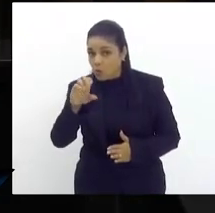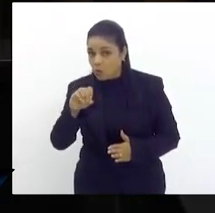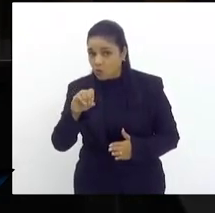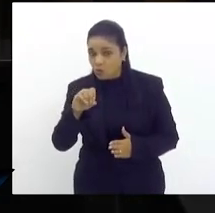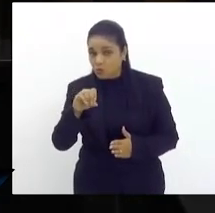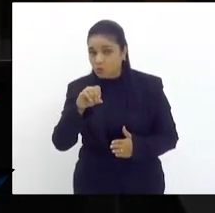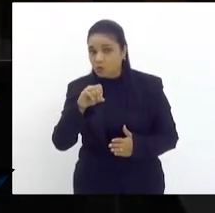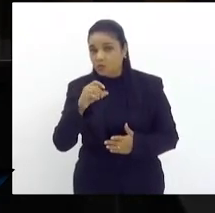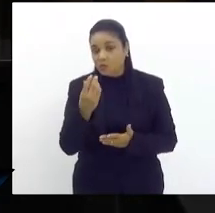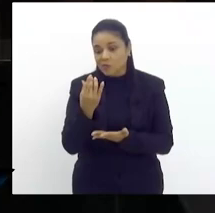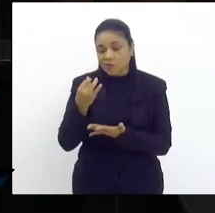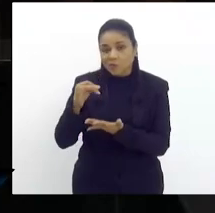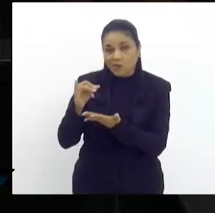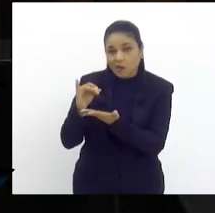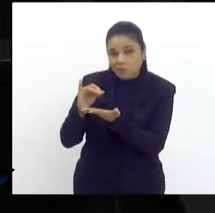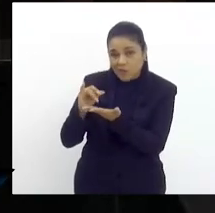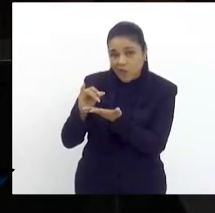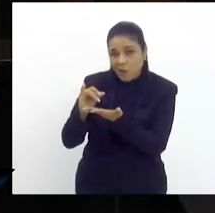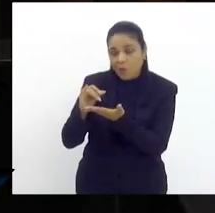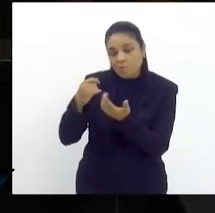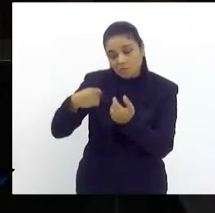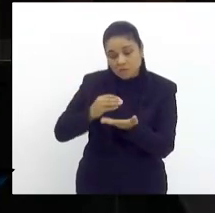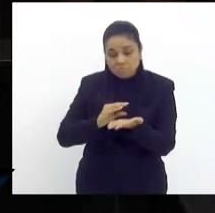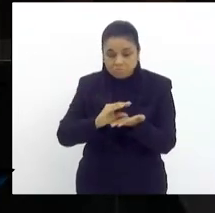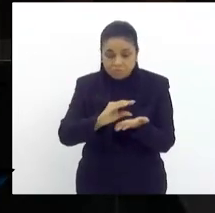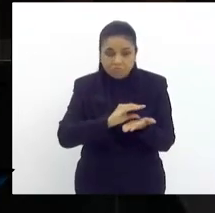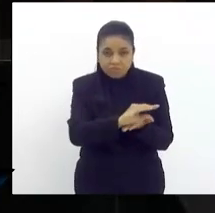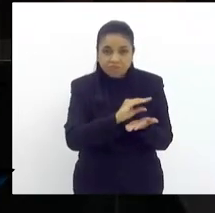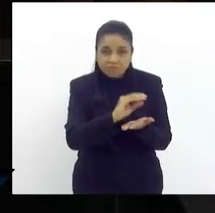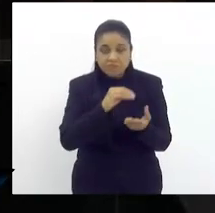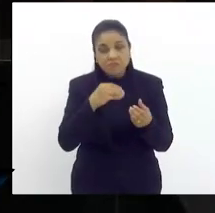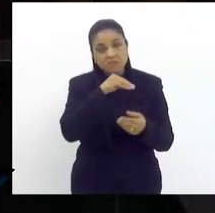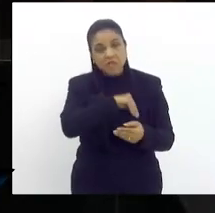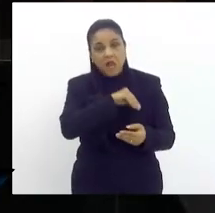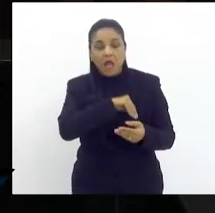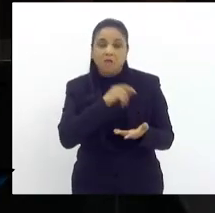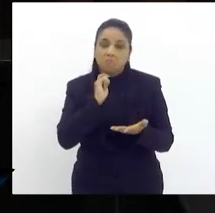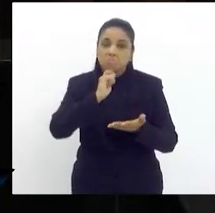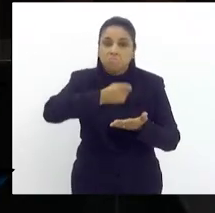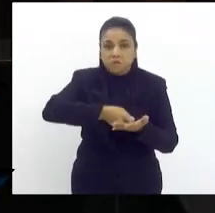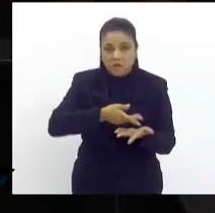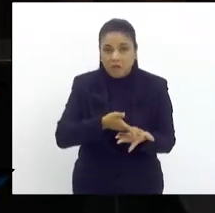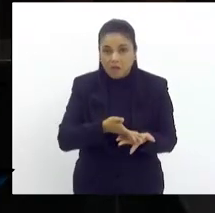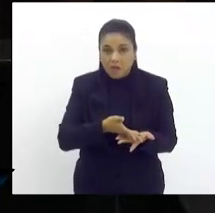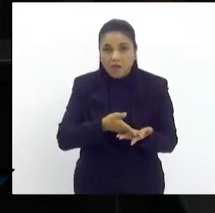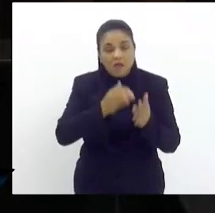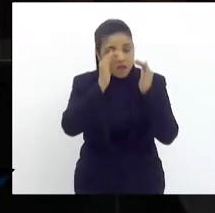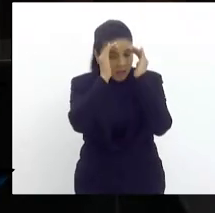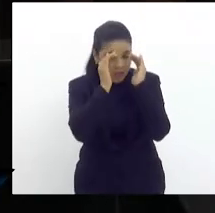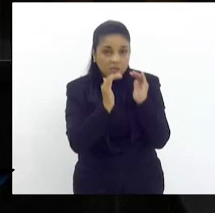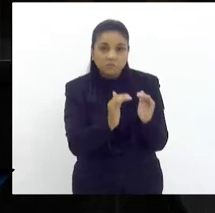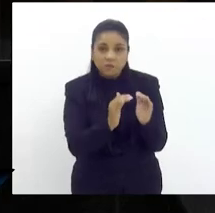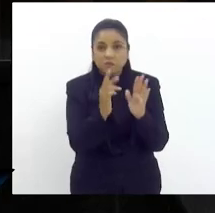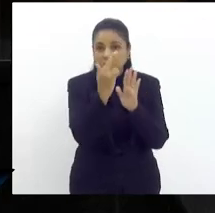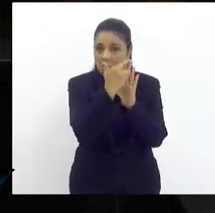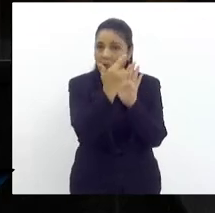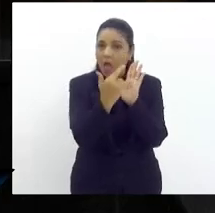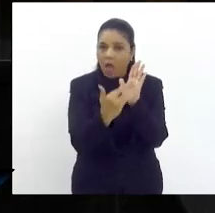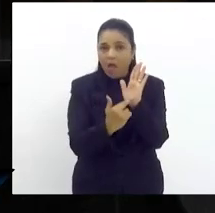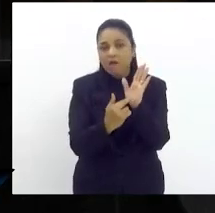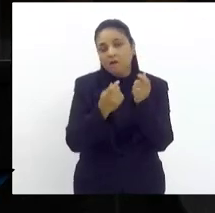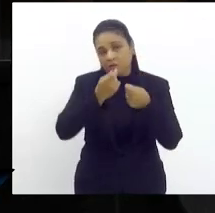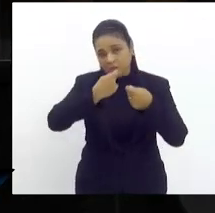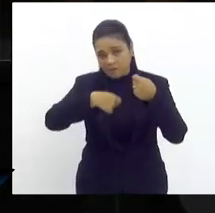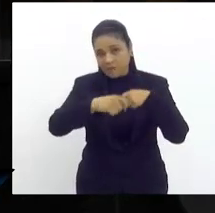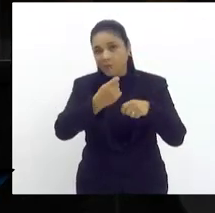distribuído entre os trabalhadores evidentemente respeitando as regras da